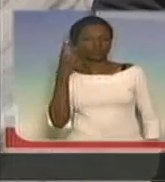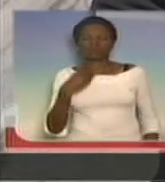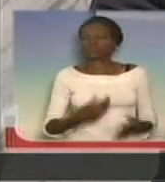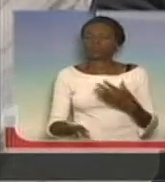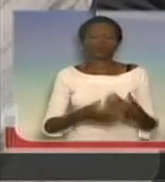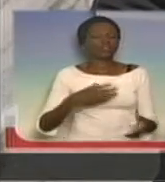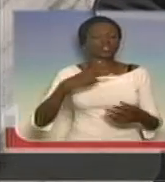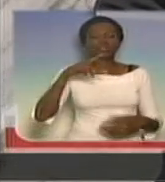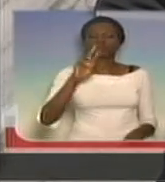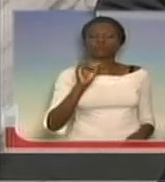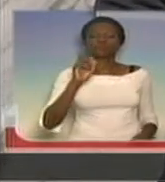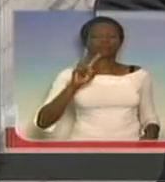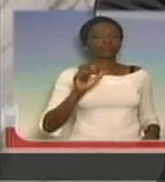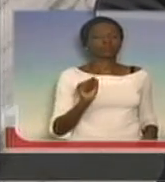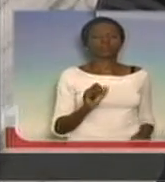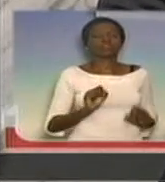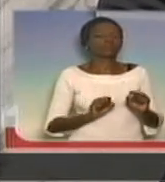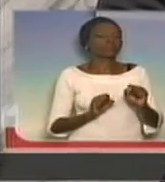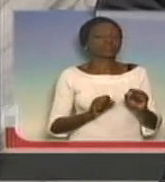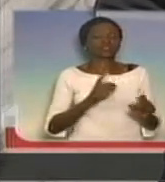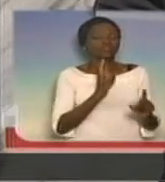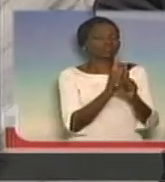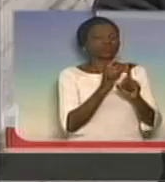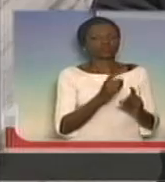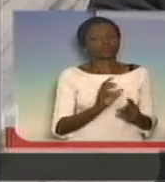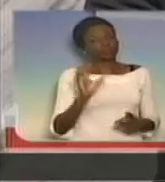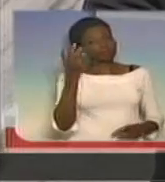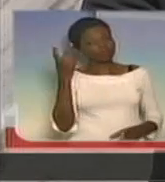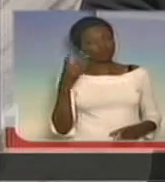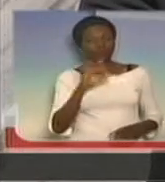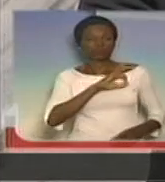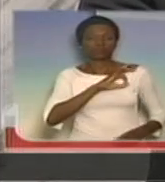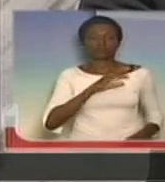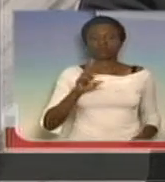ser arranjada contra ele. É o que aconteceu com esses policiais de rota.